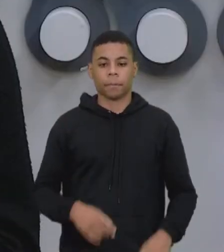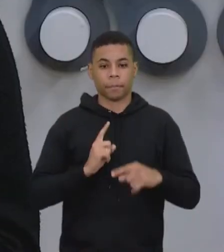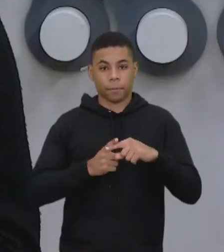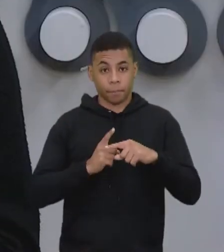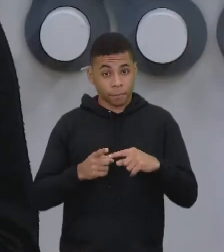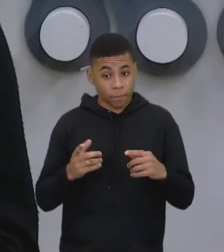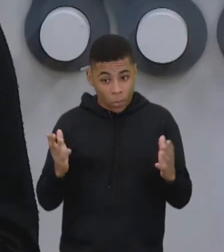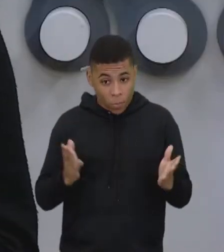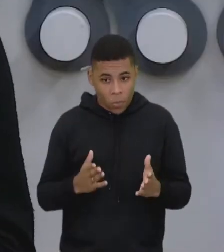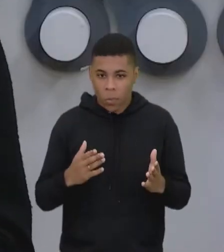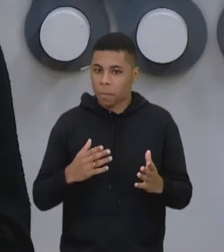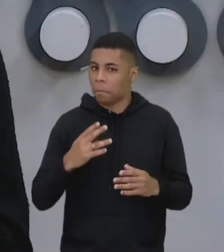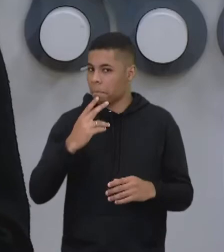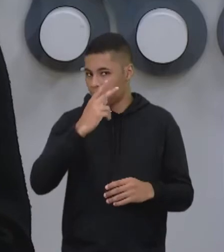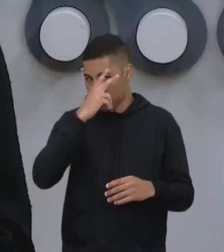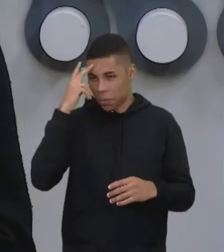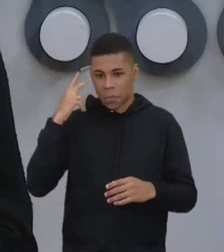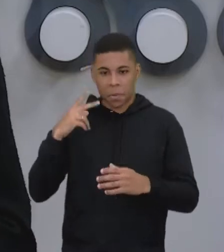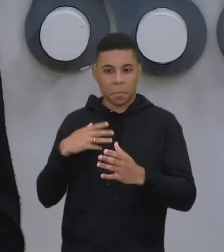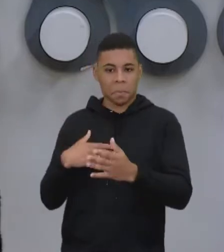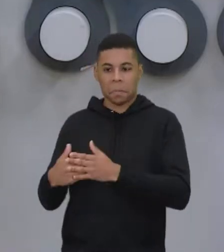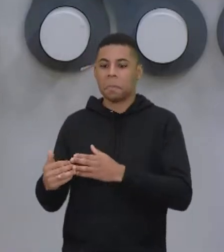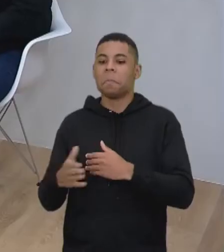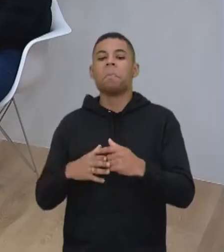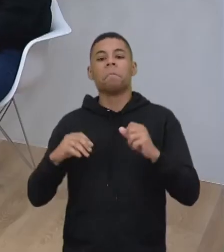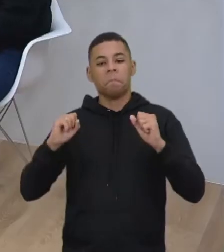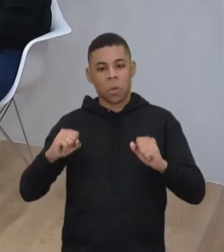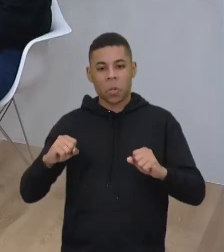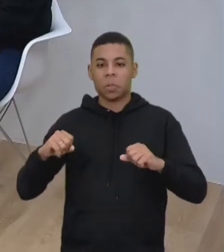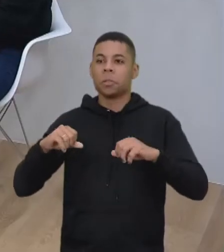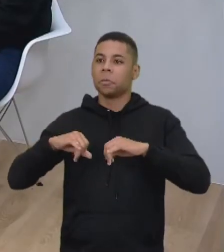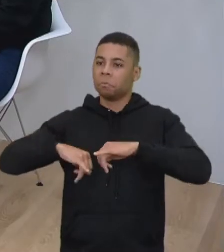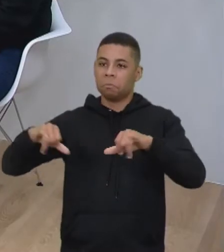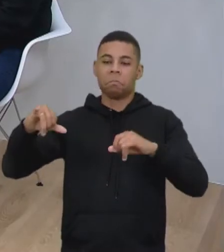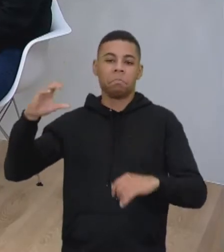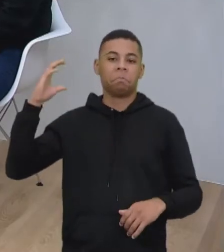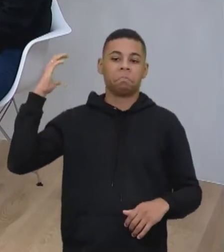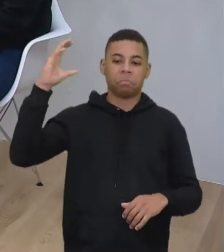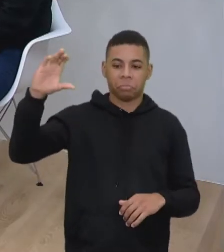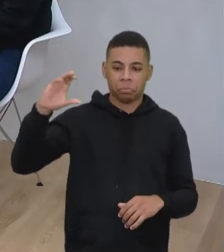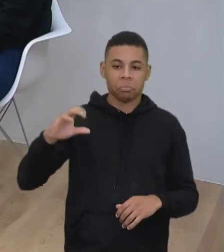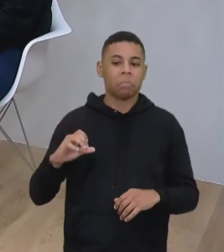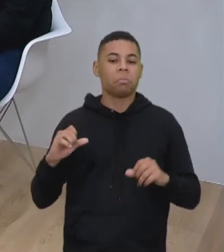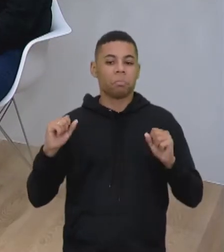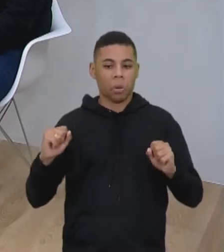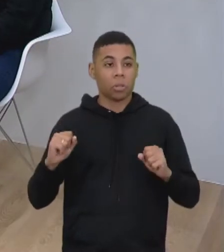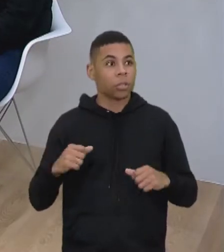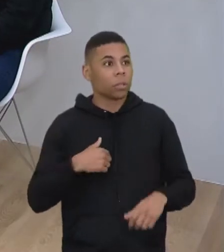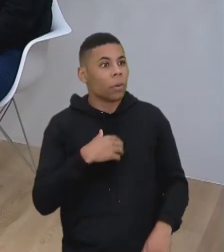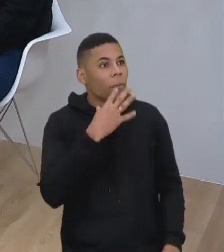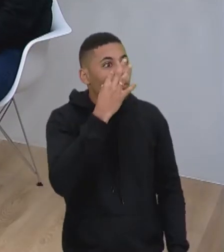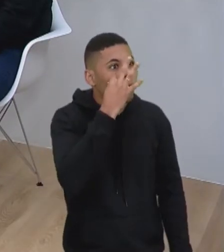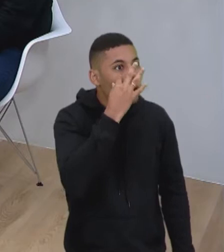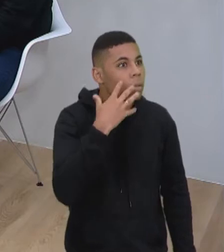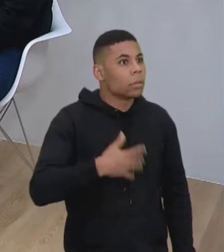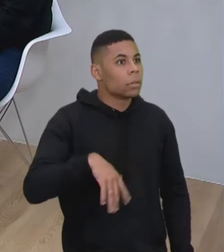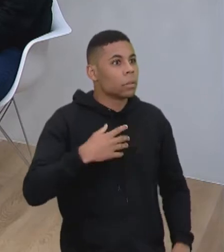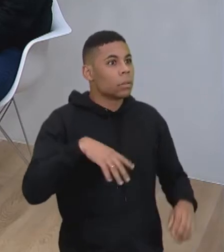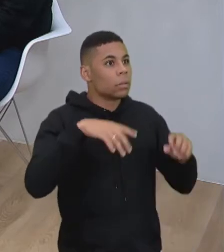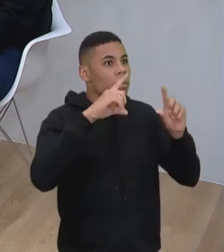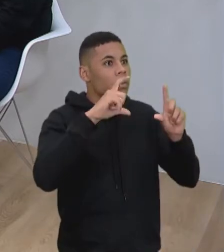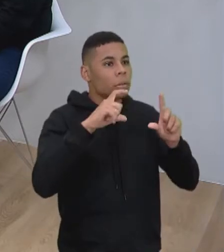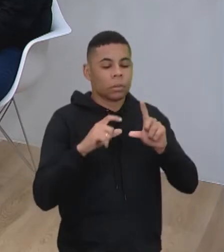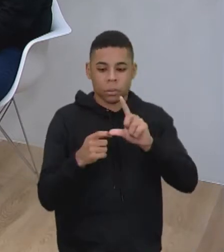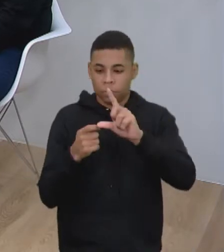hoje, qualquer pessoa, como você falou, pode sair espalhando, publicando o que veio, o que quer, né? Na